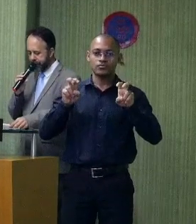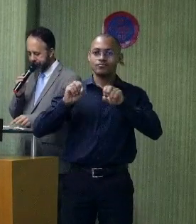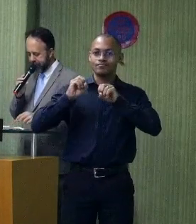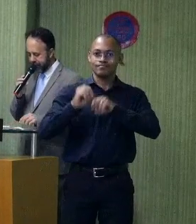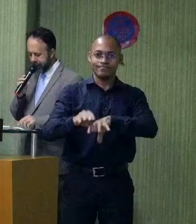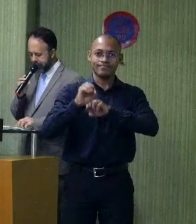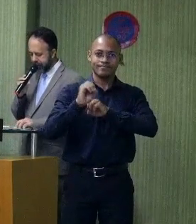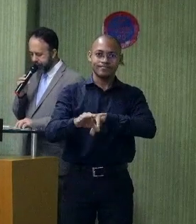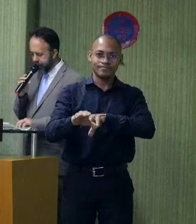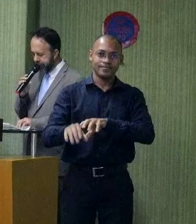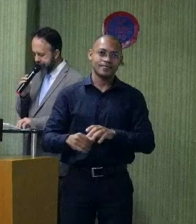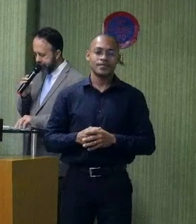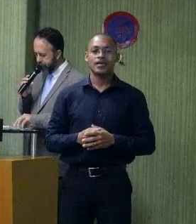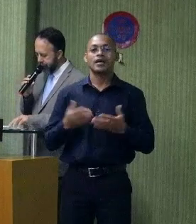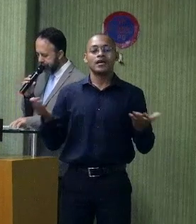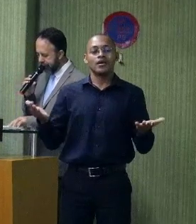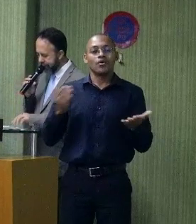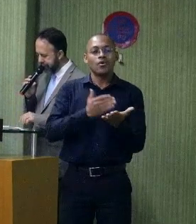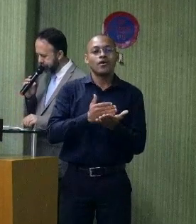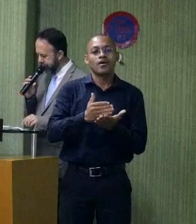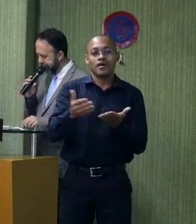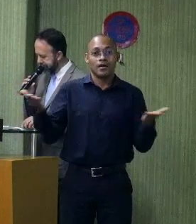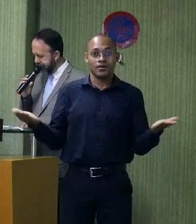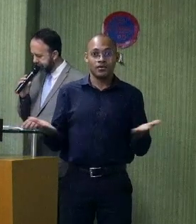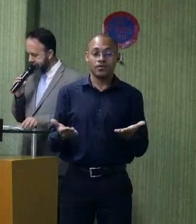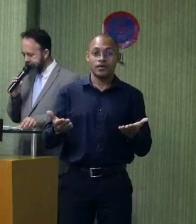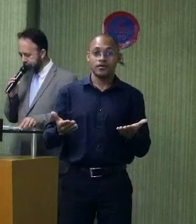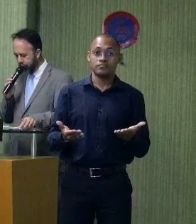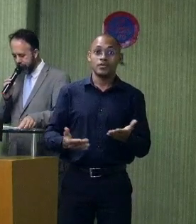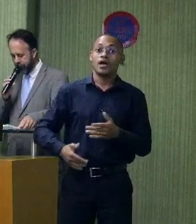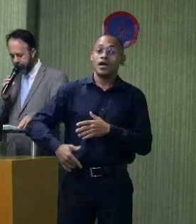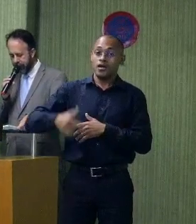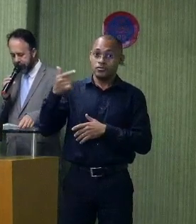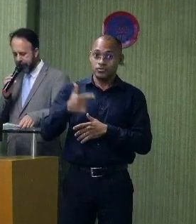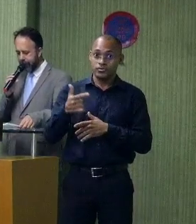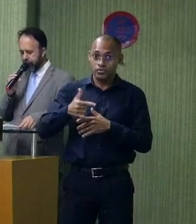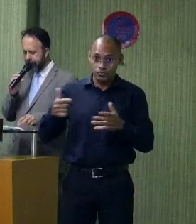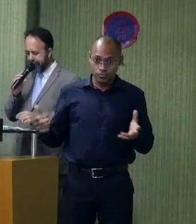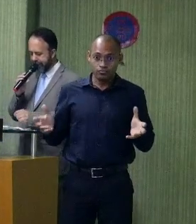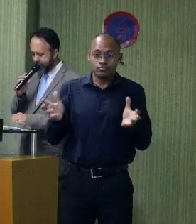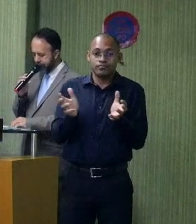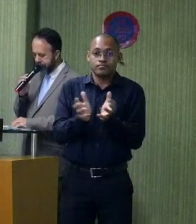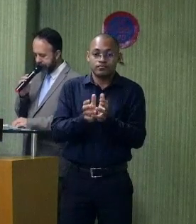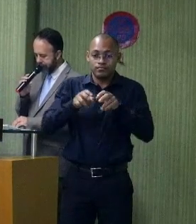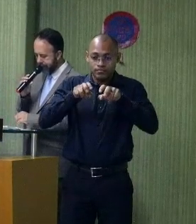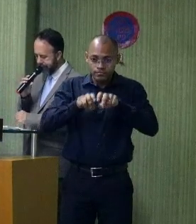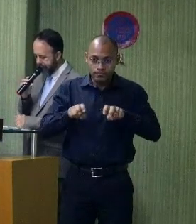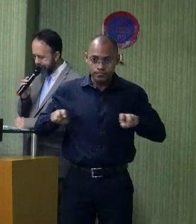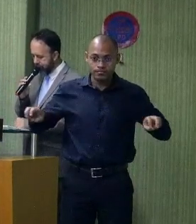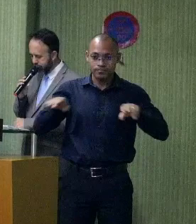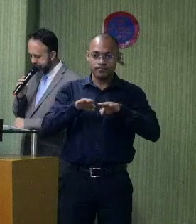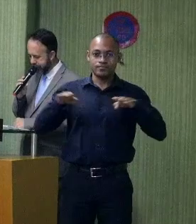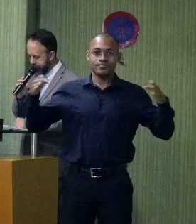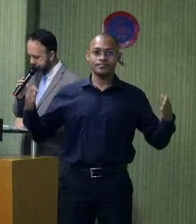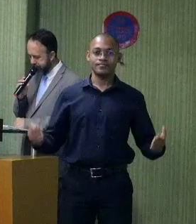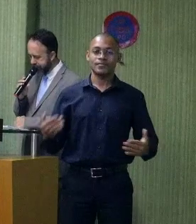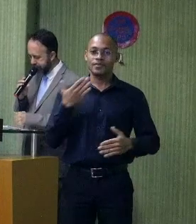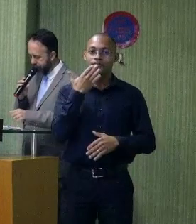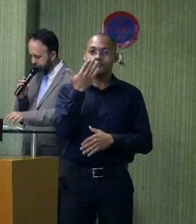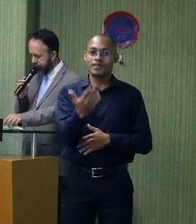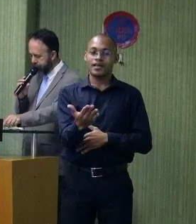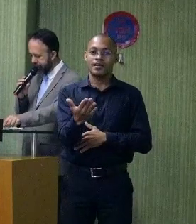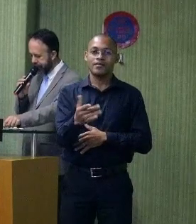Educacional daremos início à segunda mesa deste encontro que abordará o tema atuação do